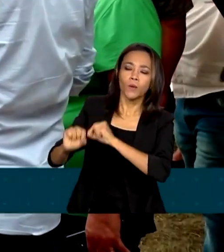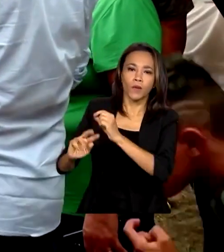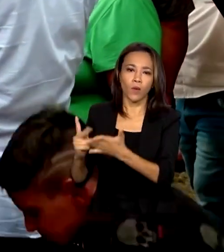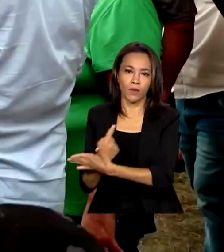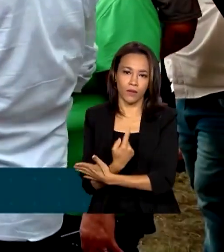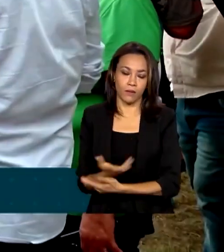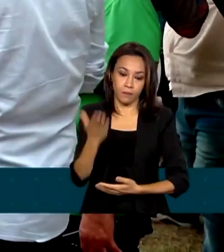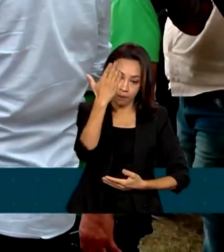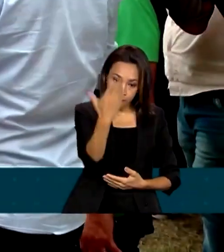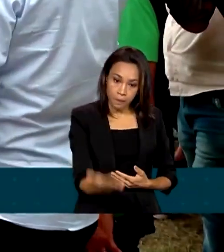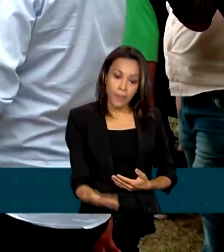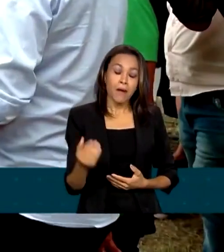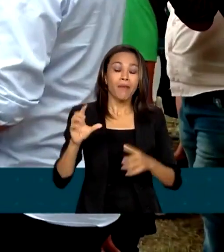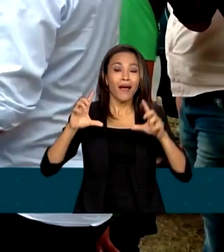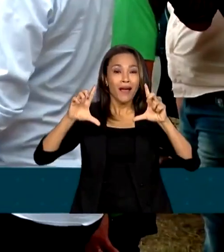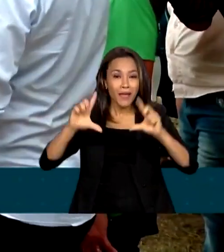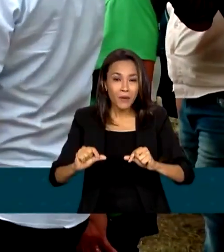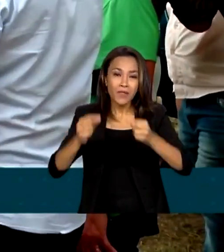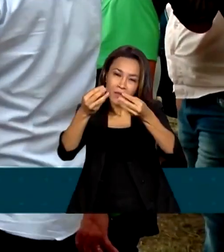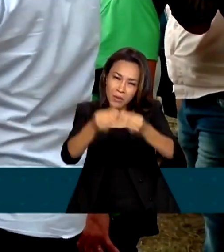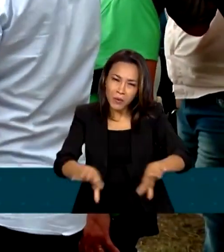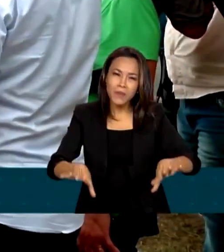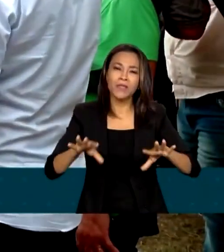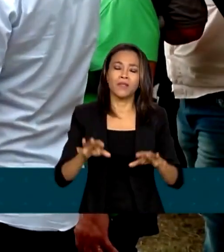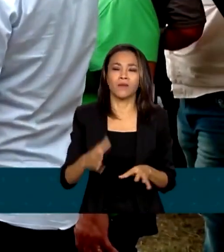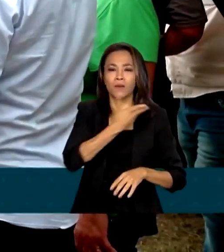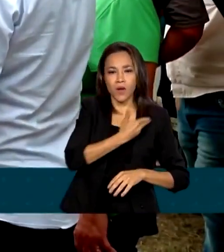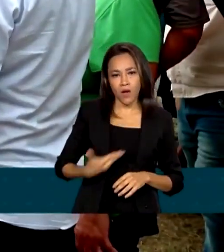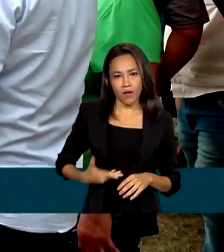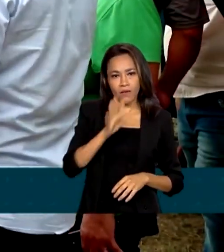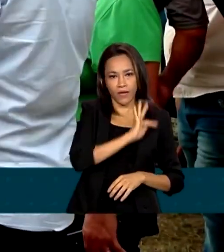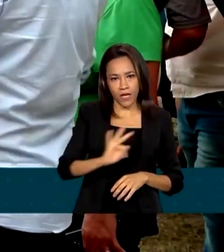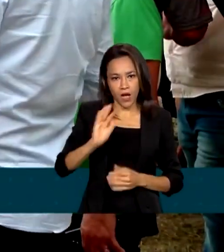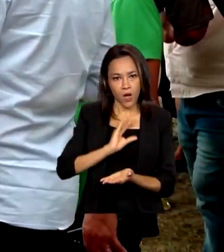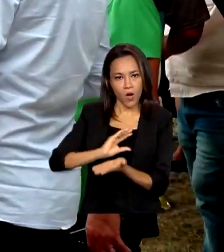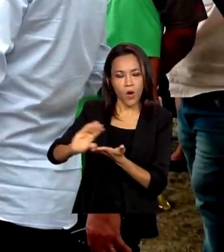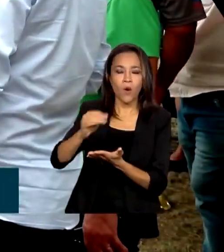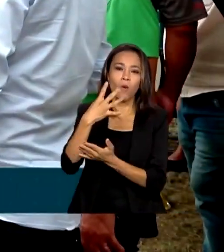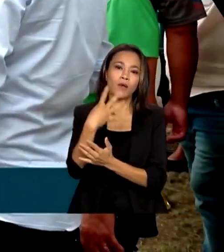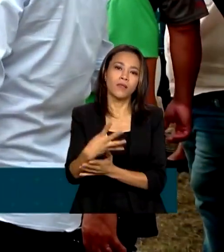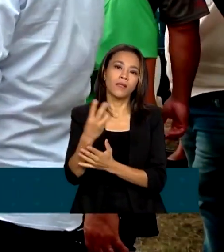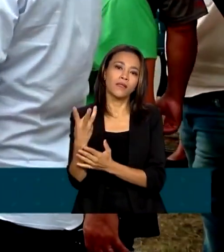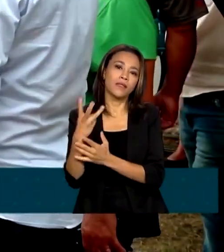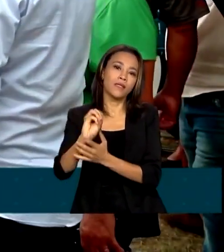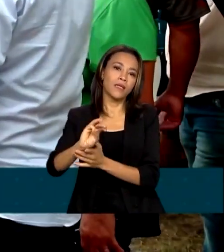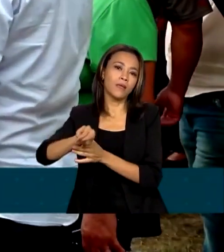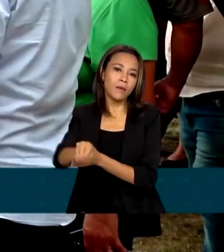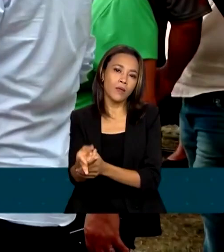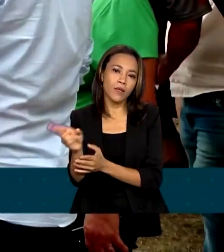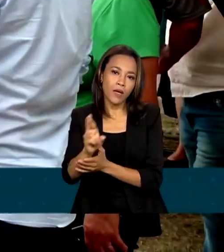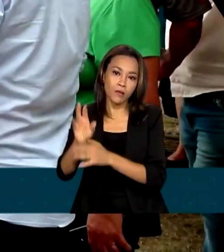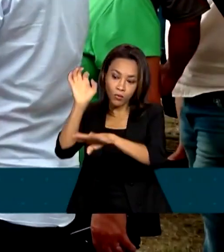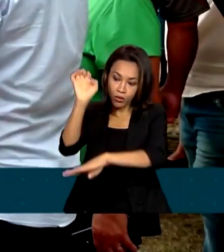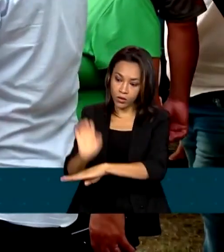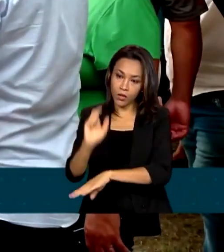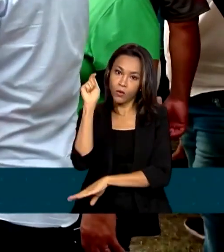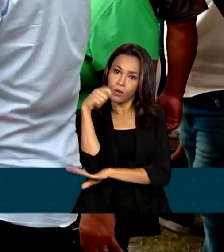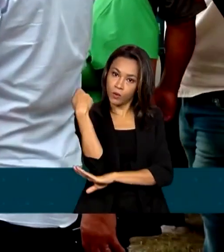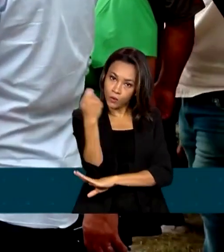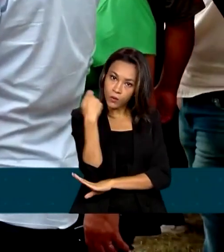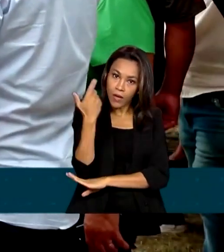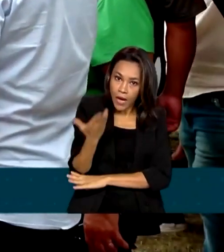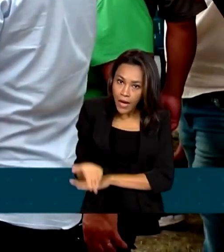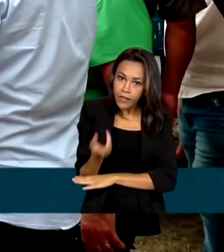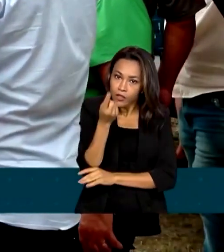da falta de chuvas, o governo federal destinou R$ 430 milhões para o Rio Grande do Sul. Os recursos